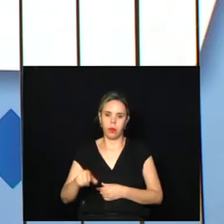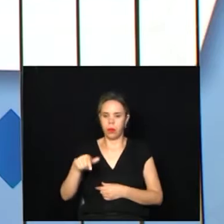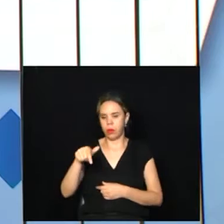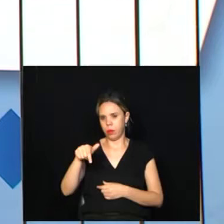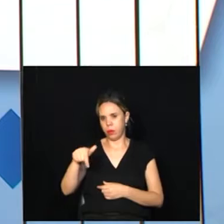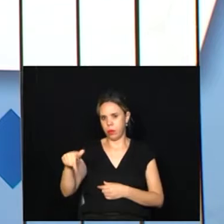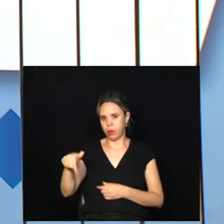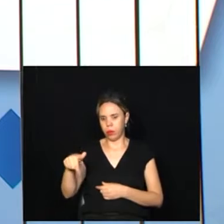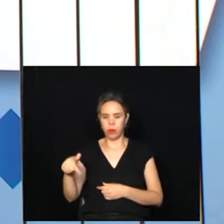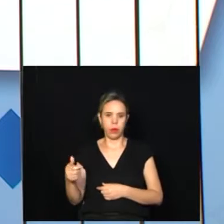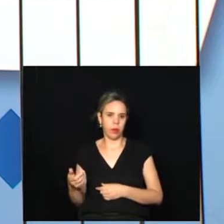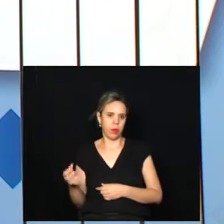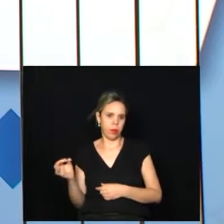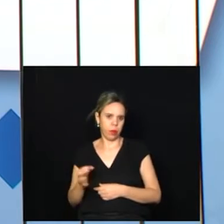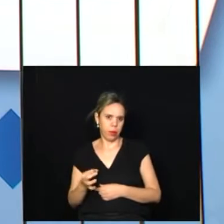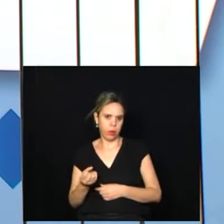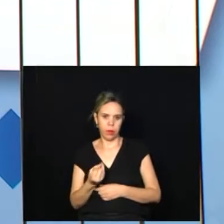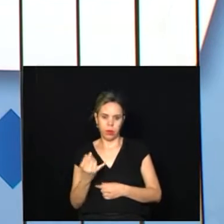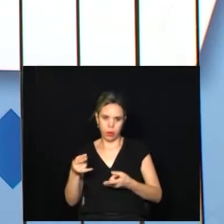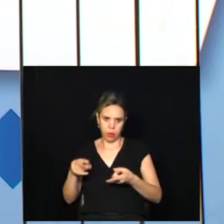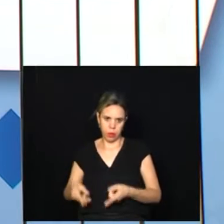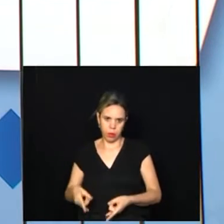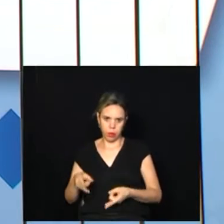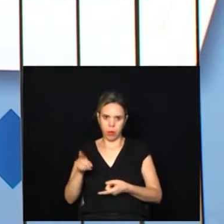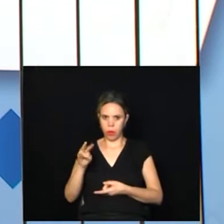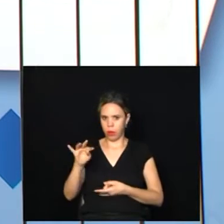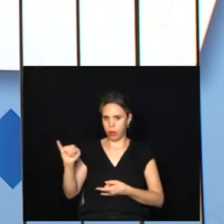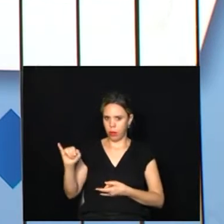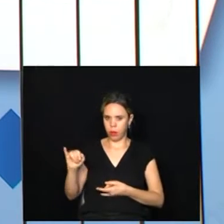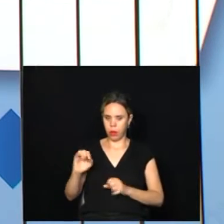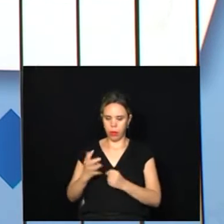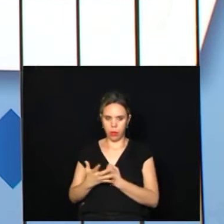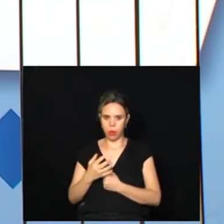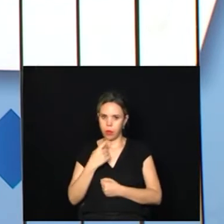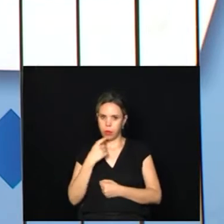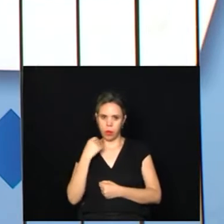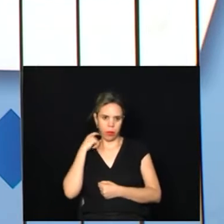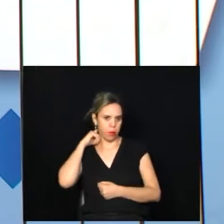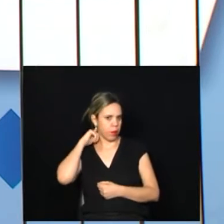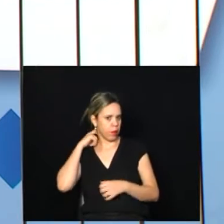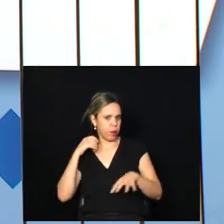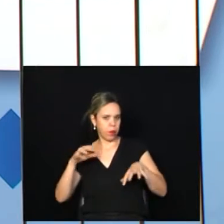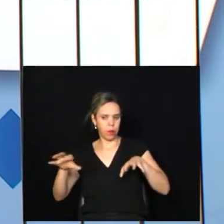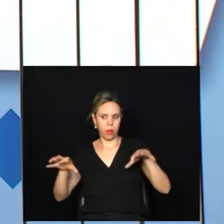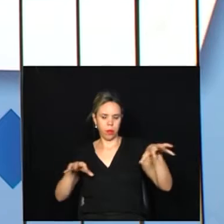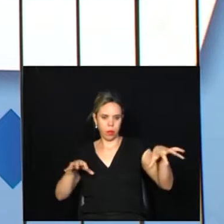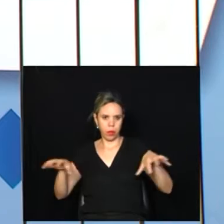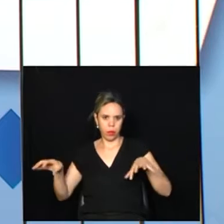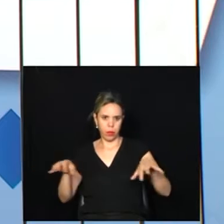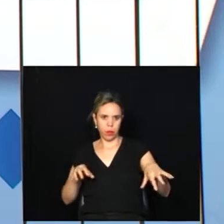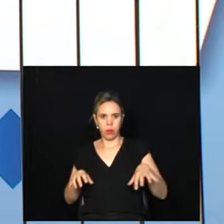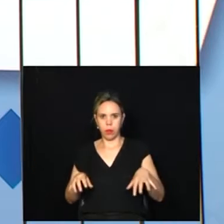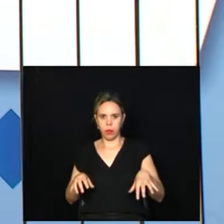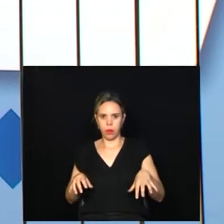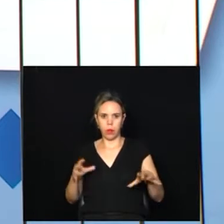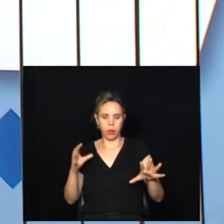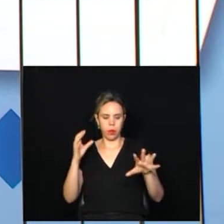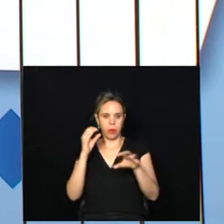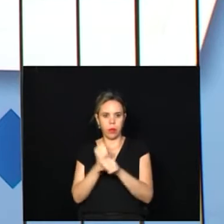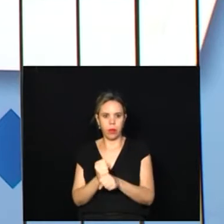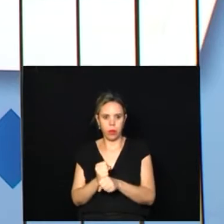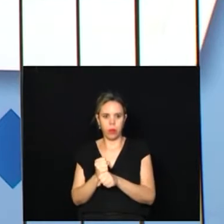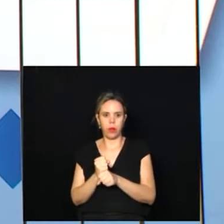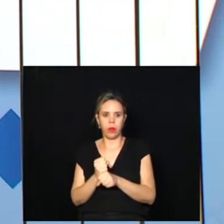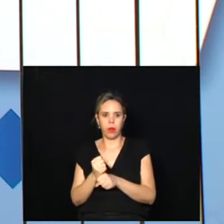75,67% de taxa de ocupação em leitos de UTI Covid em Campinas, divididos da seguinte forma. No total,